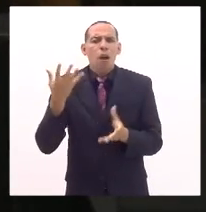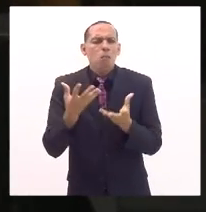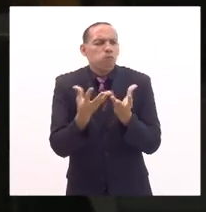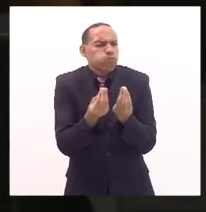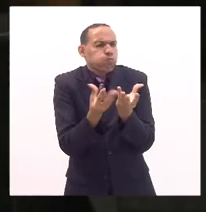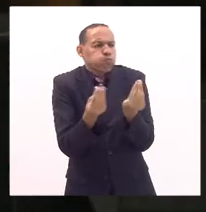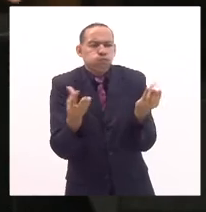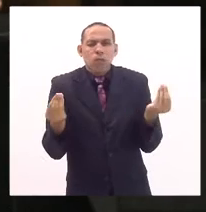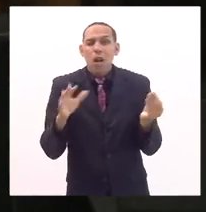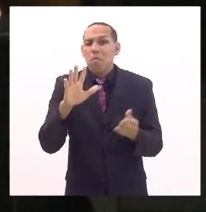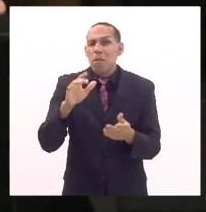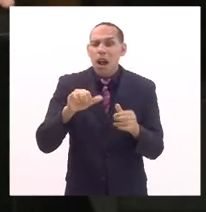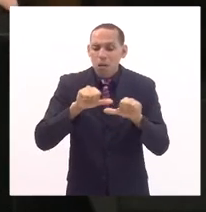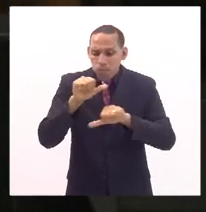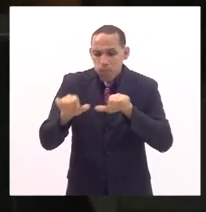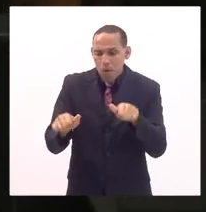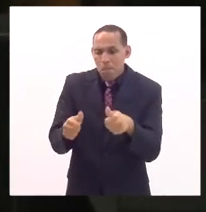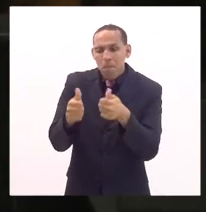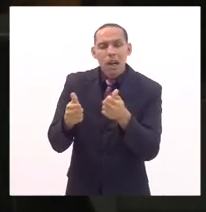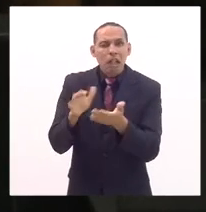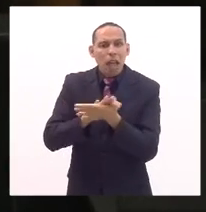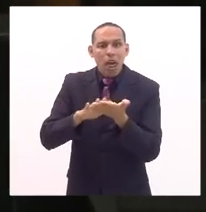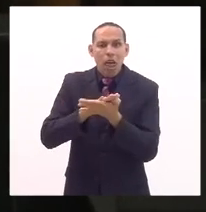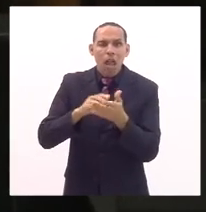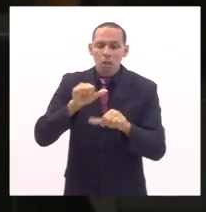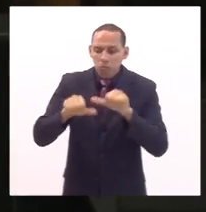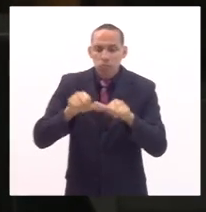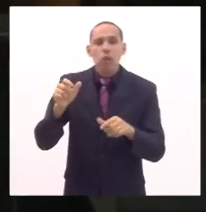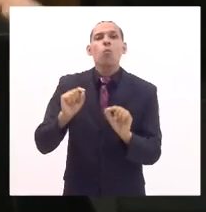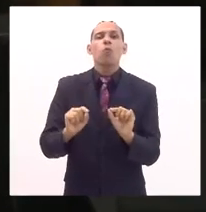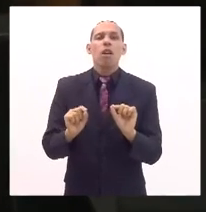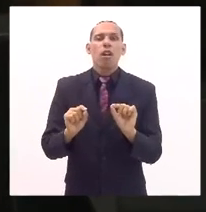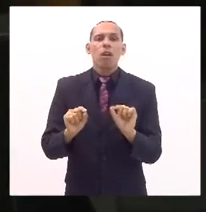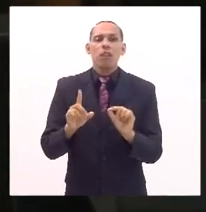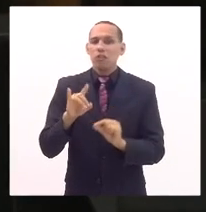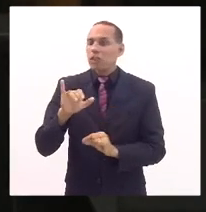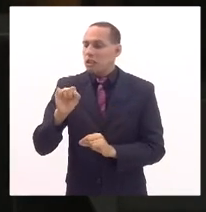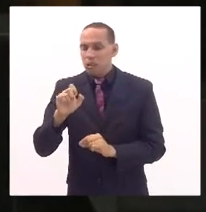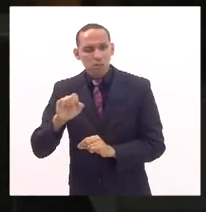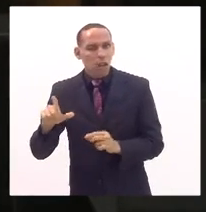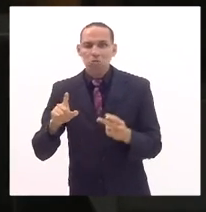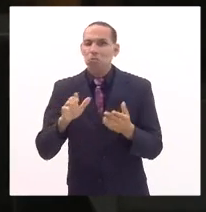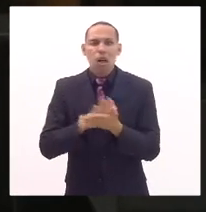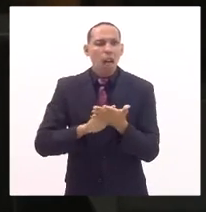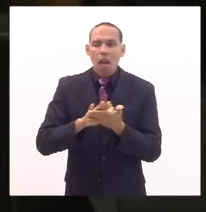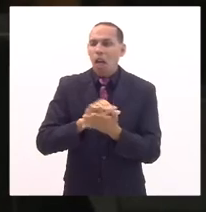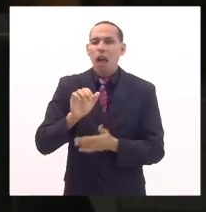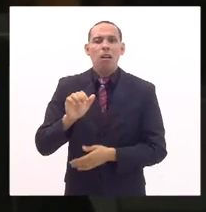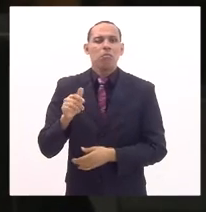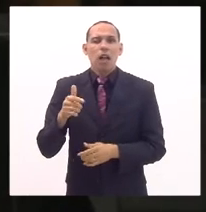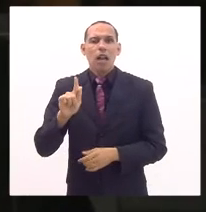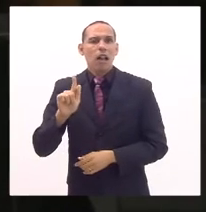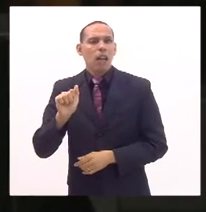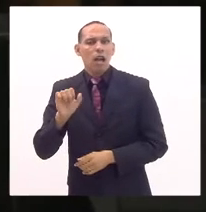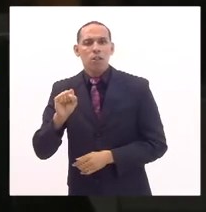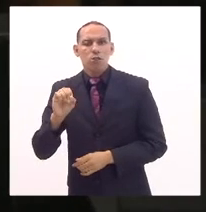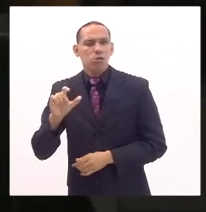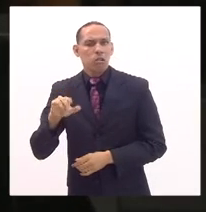se você não refinar não vai virar que a ver não vai ver a diesel não vai vir lá gasolina